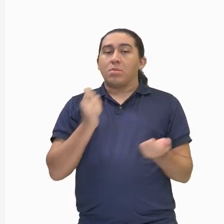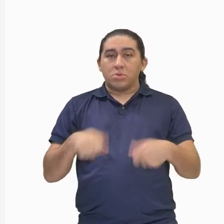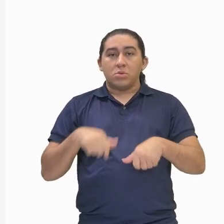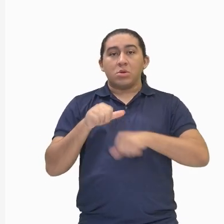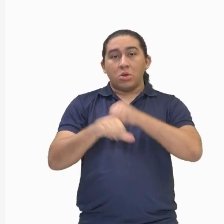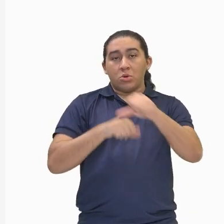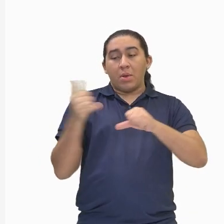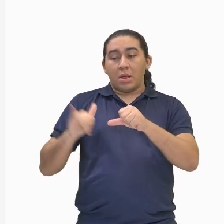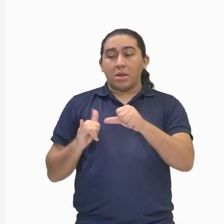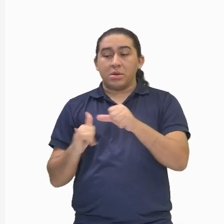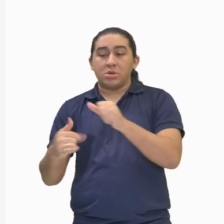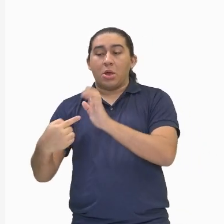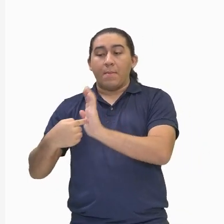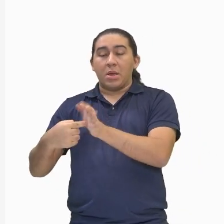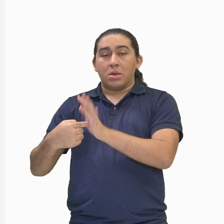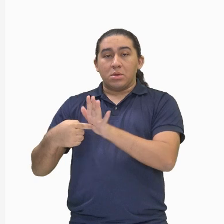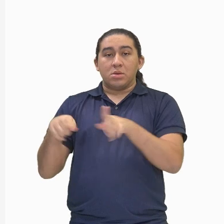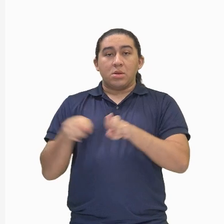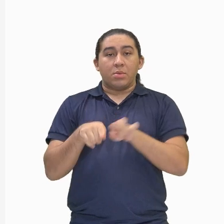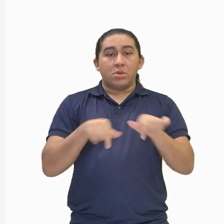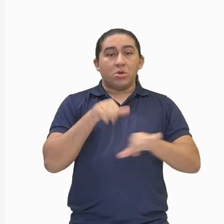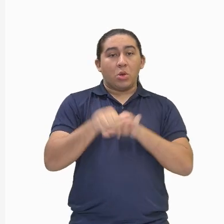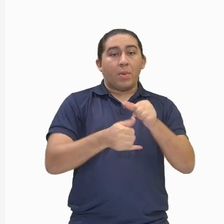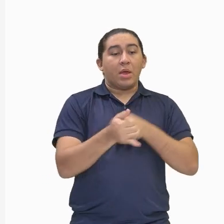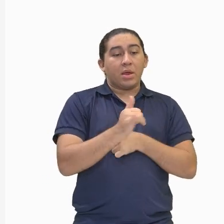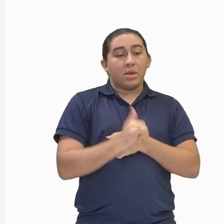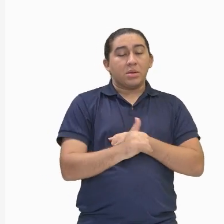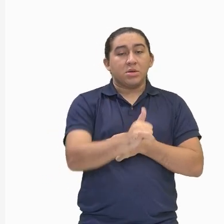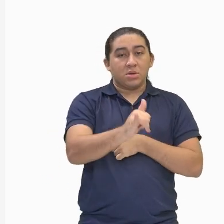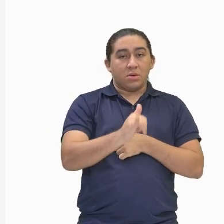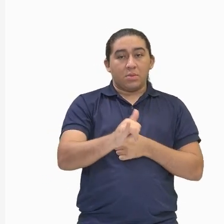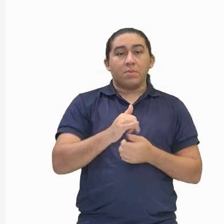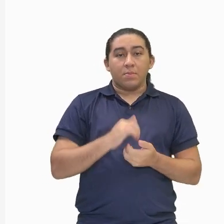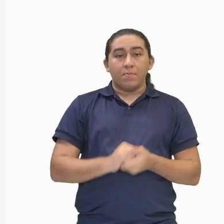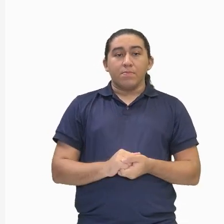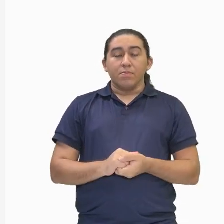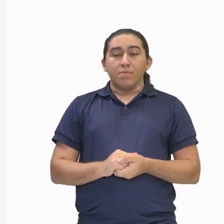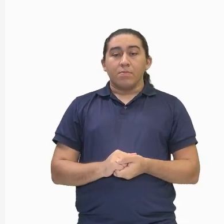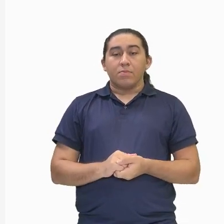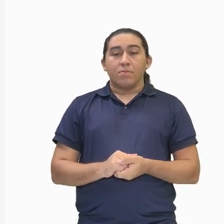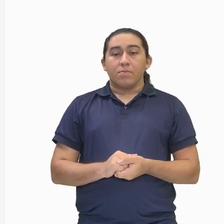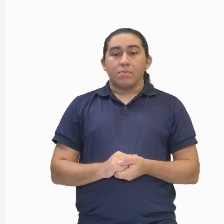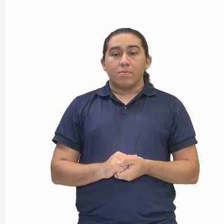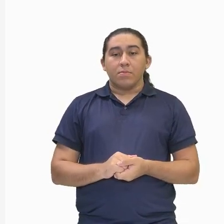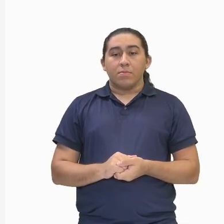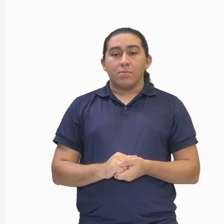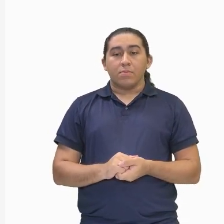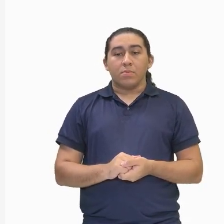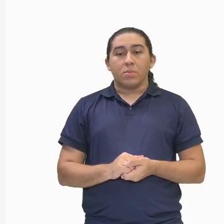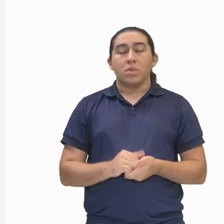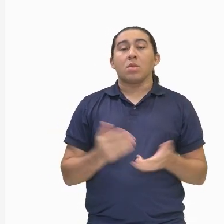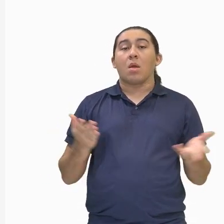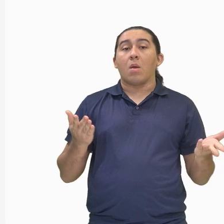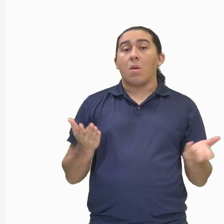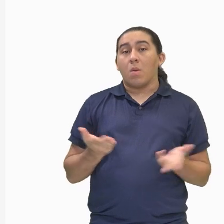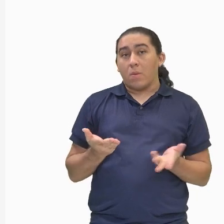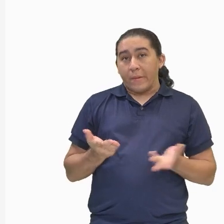a energia mecânica em energia elétrica. Agora, pessoal, nas usinas